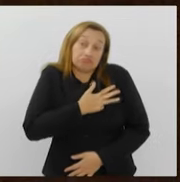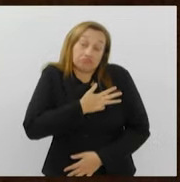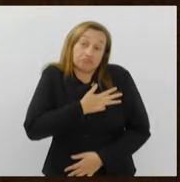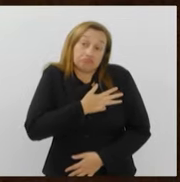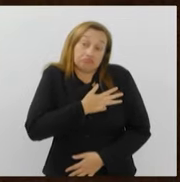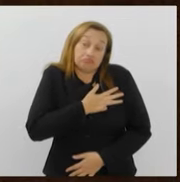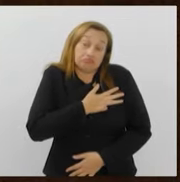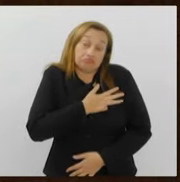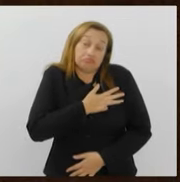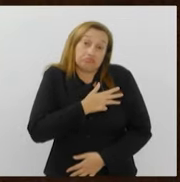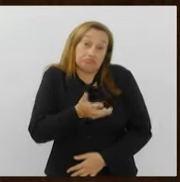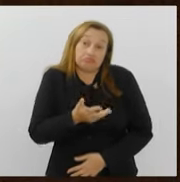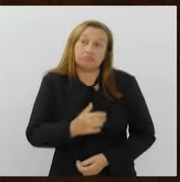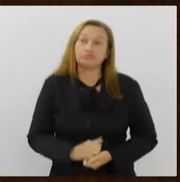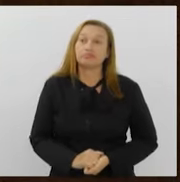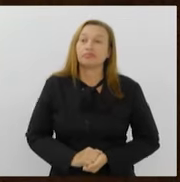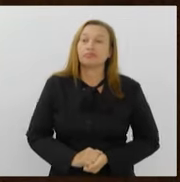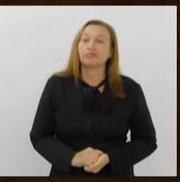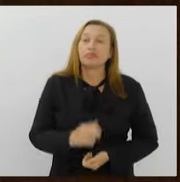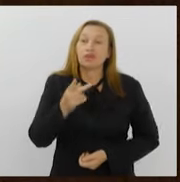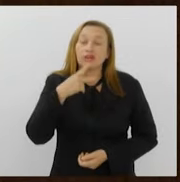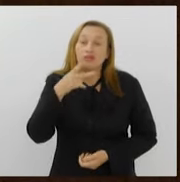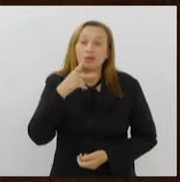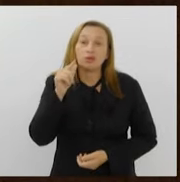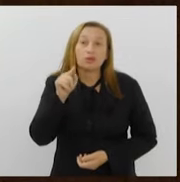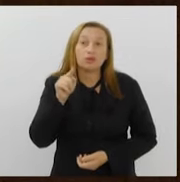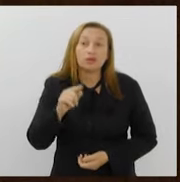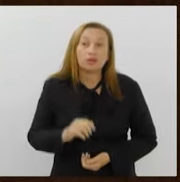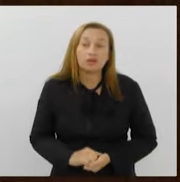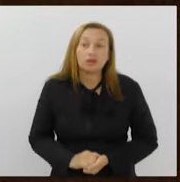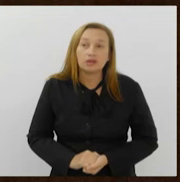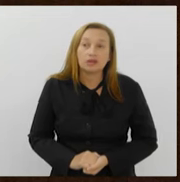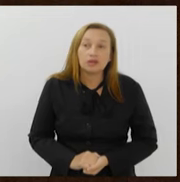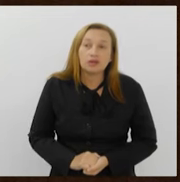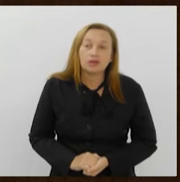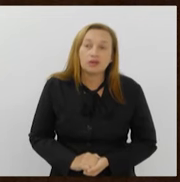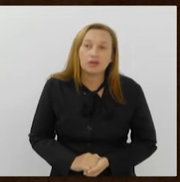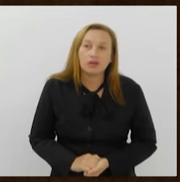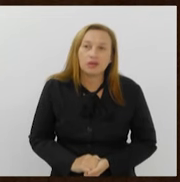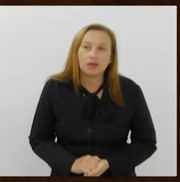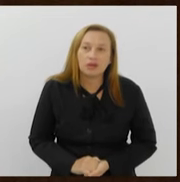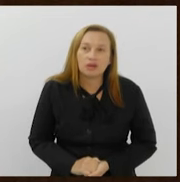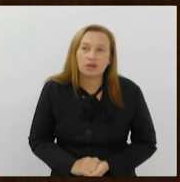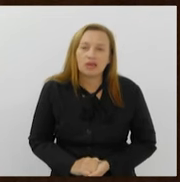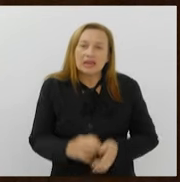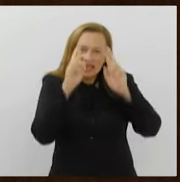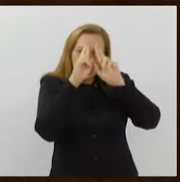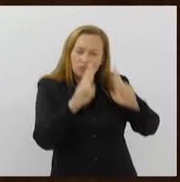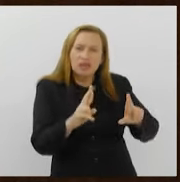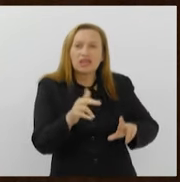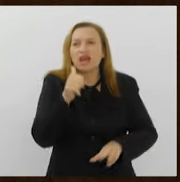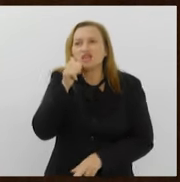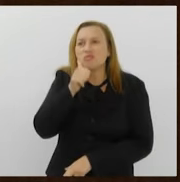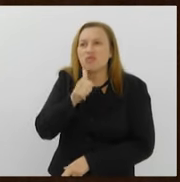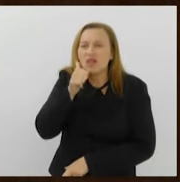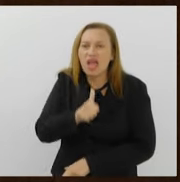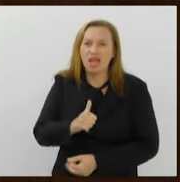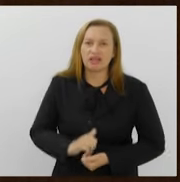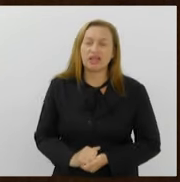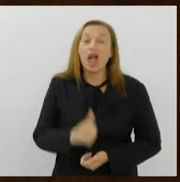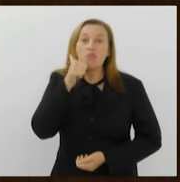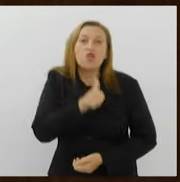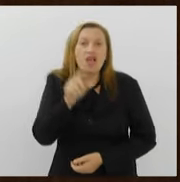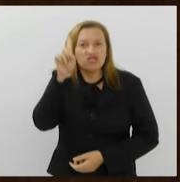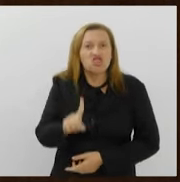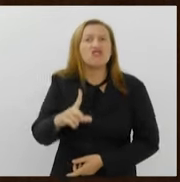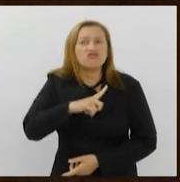companheiro, melhor dizendo, que ele falou aqui, ó. Nessa menina. Nós temos que respeitar as mulheres, sabe? Elas têm o